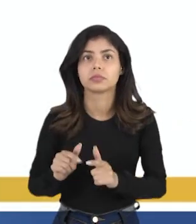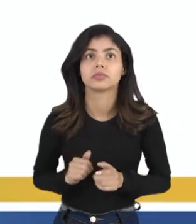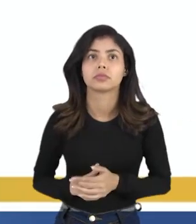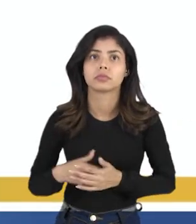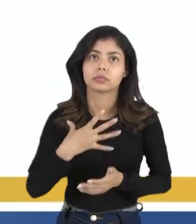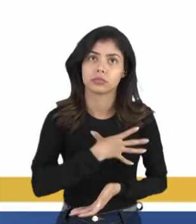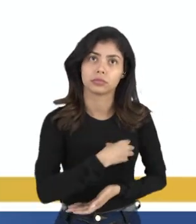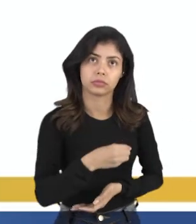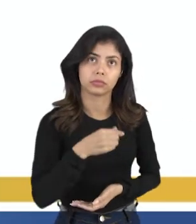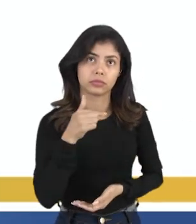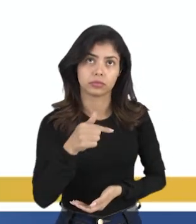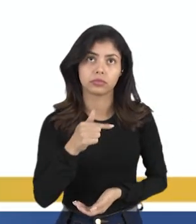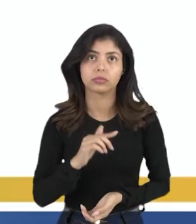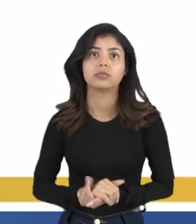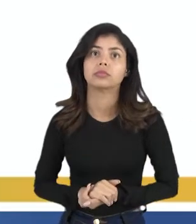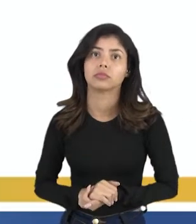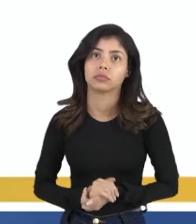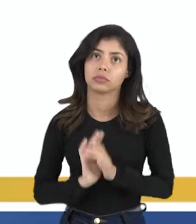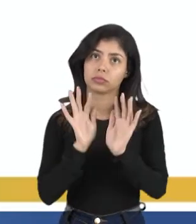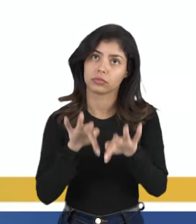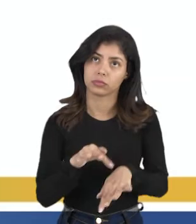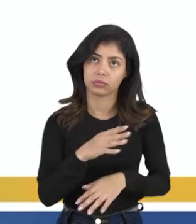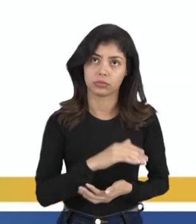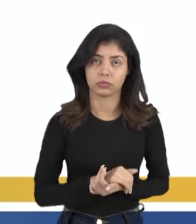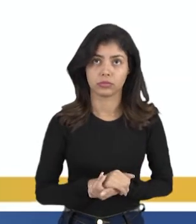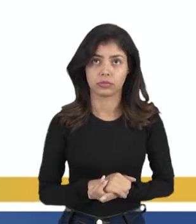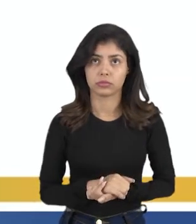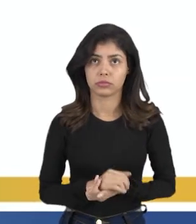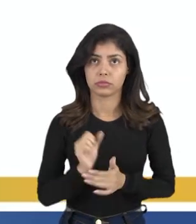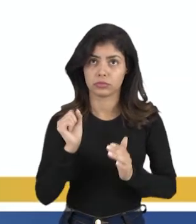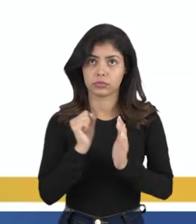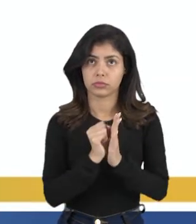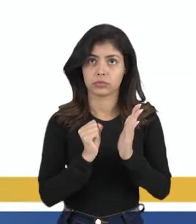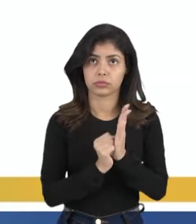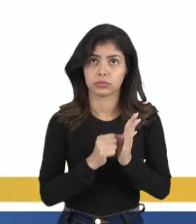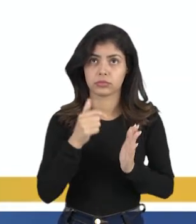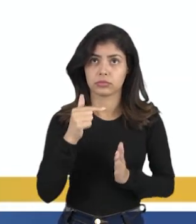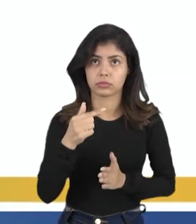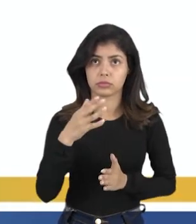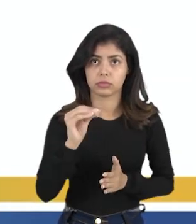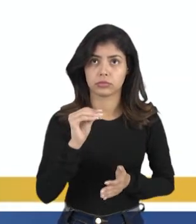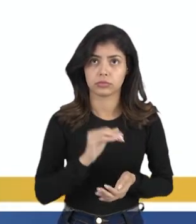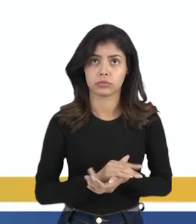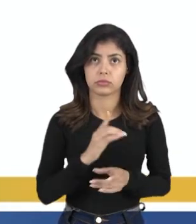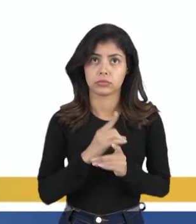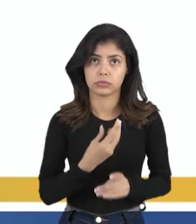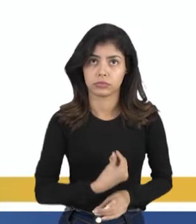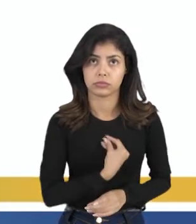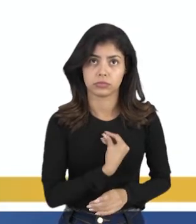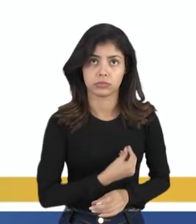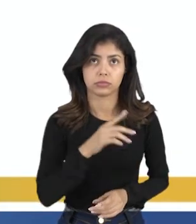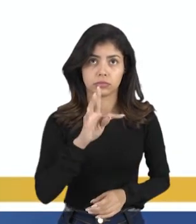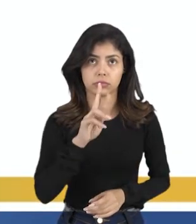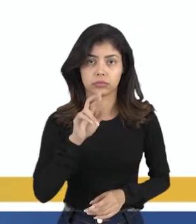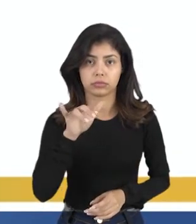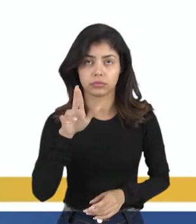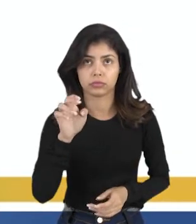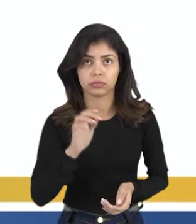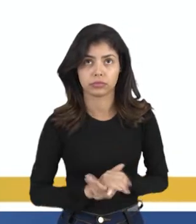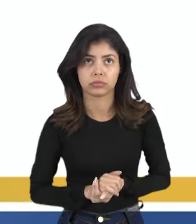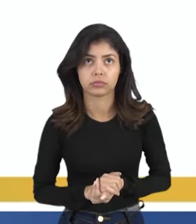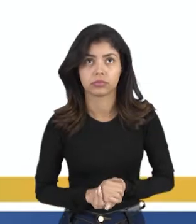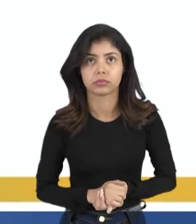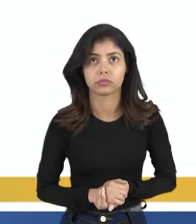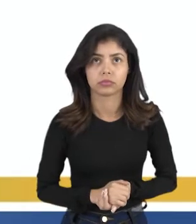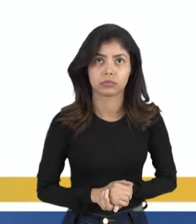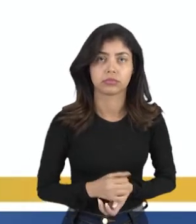mãe e seus 7 filhos. No final dos anos 70, ela foi encontrada. Vivia em um trailer. Essa fotografia,